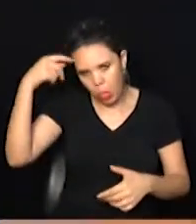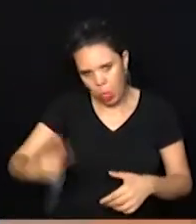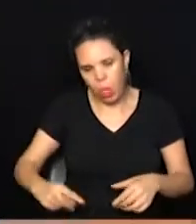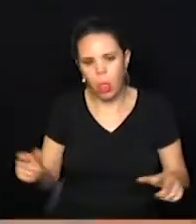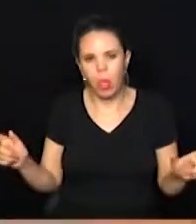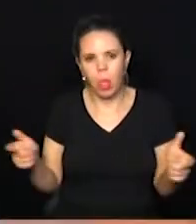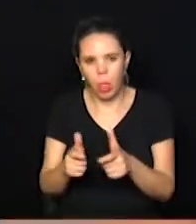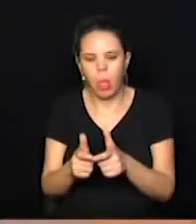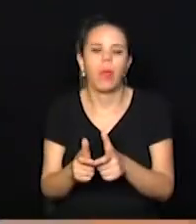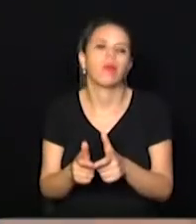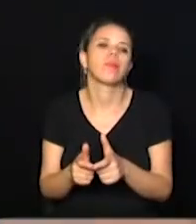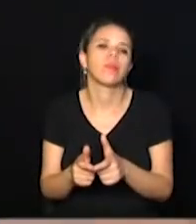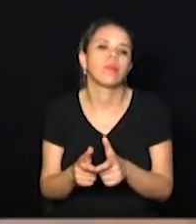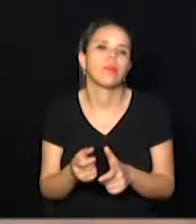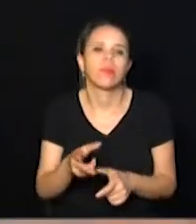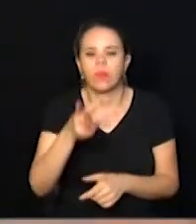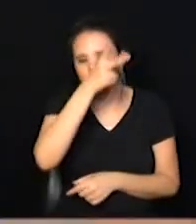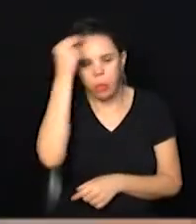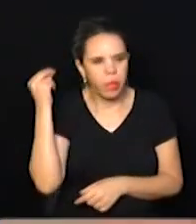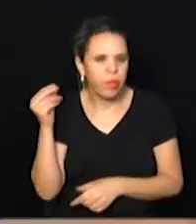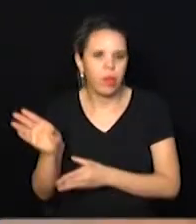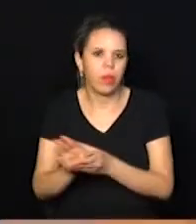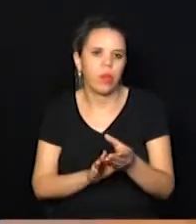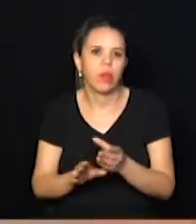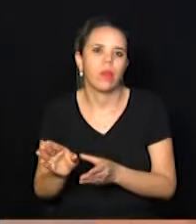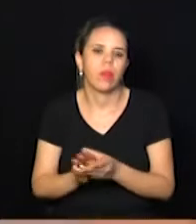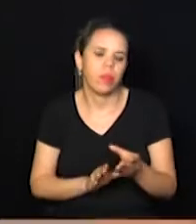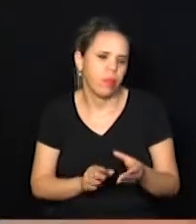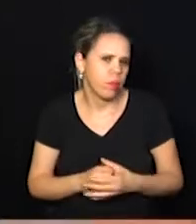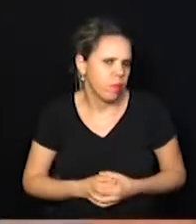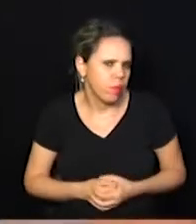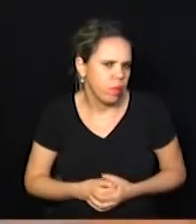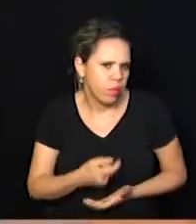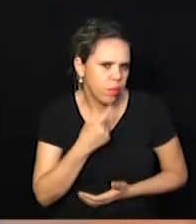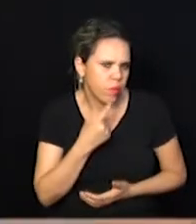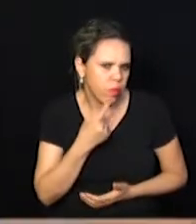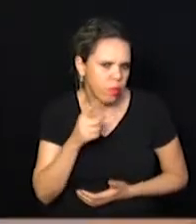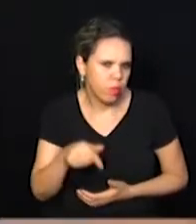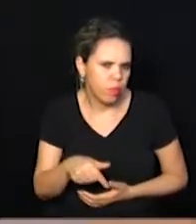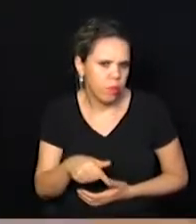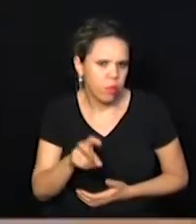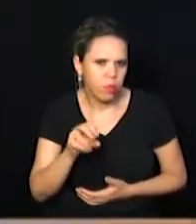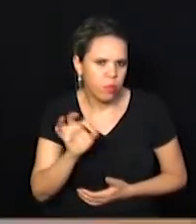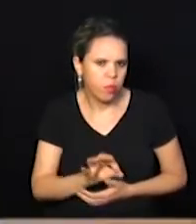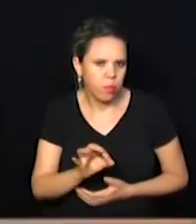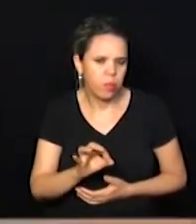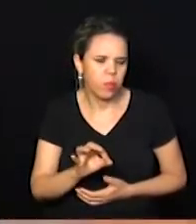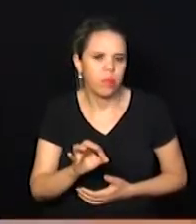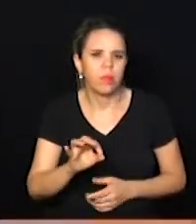reduzimos a representação da prefeitura no Conselho de Meio Ambiente de Campinas. A prefeitura era 50% mais